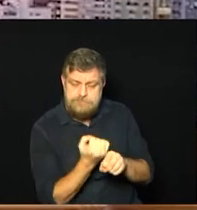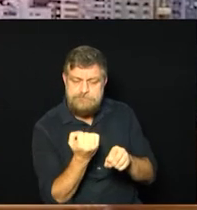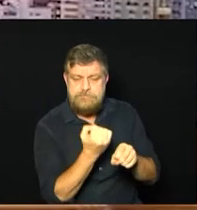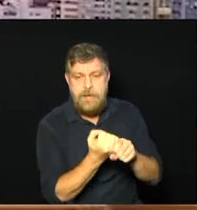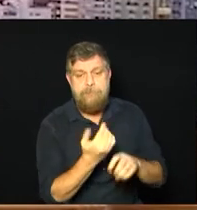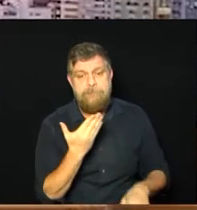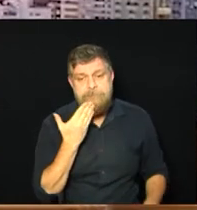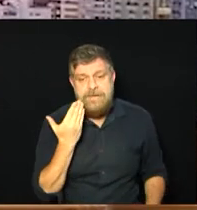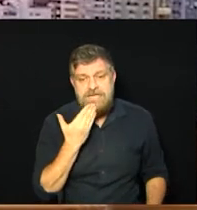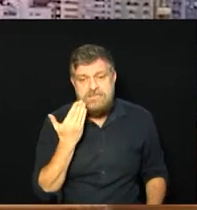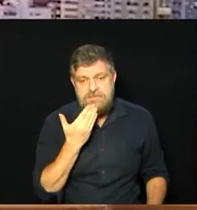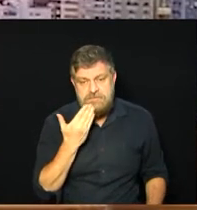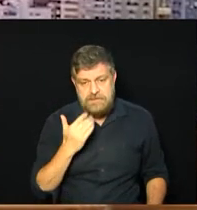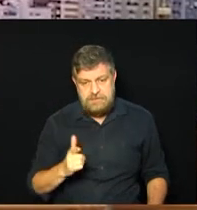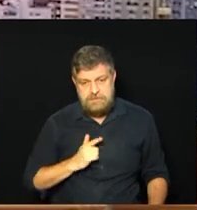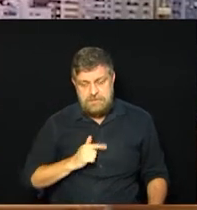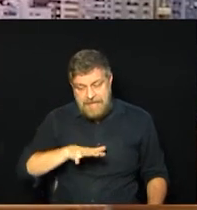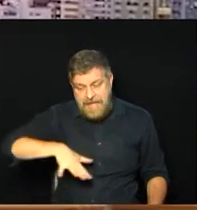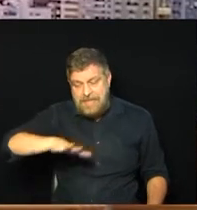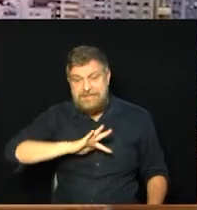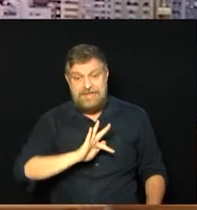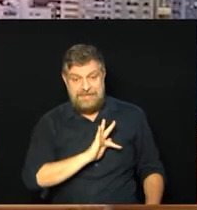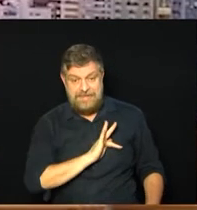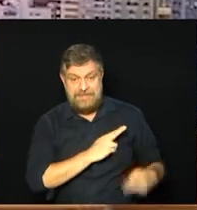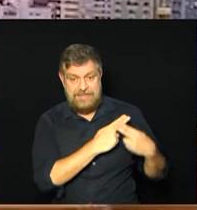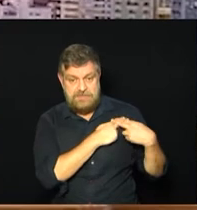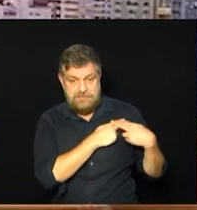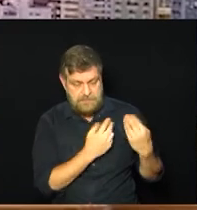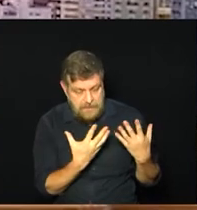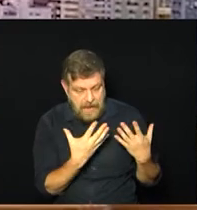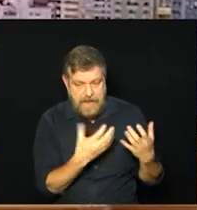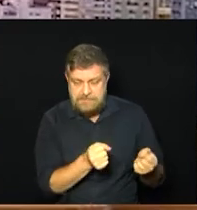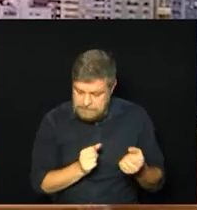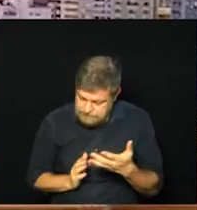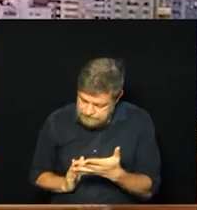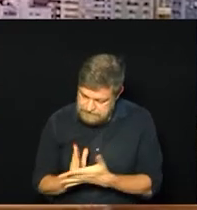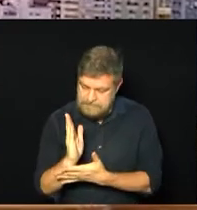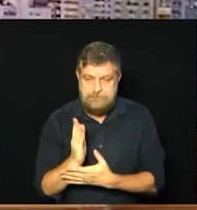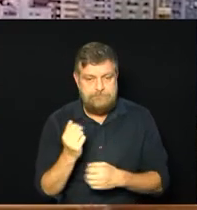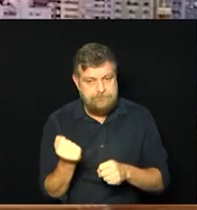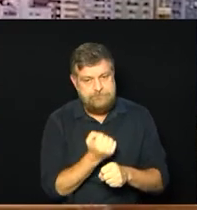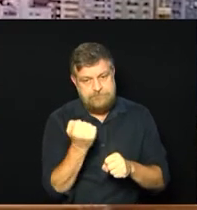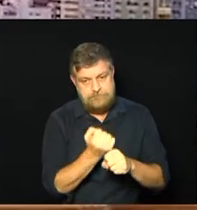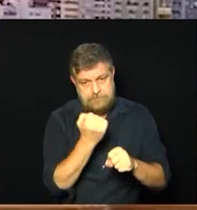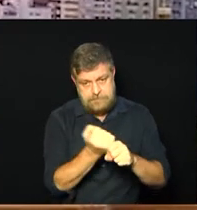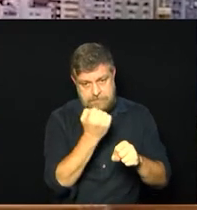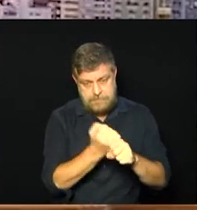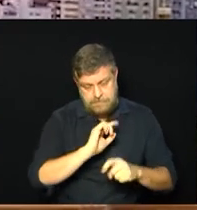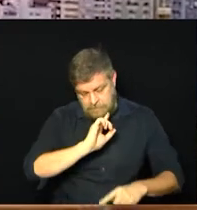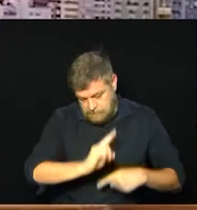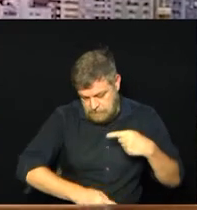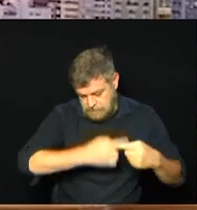facilidade de aprovação nos órgãos técnicos e ambientais. É uma obra que vai dar resultado,